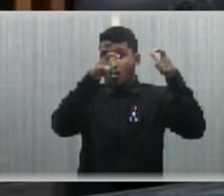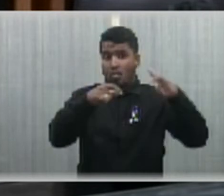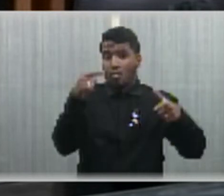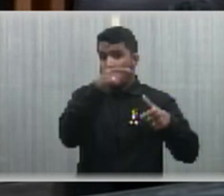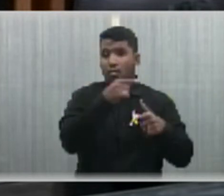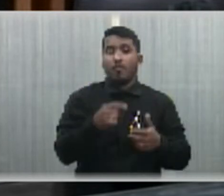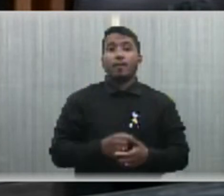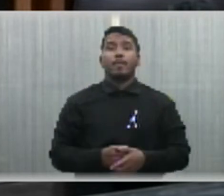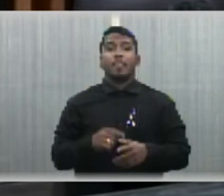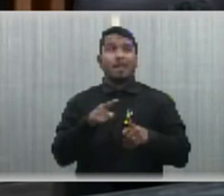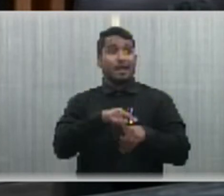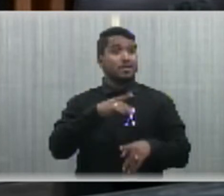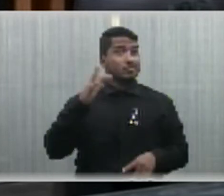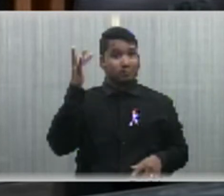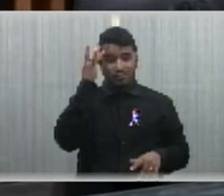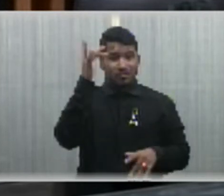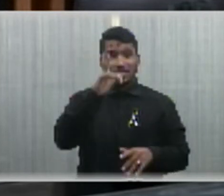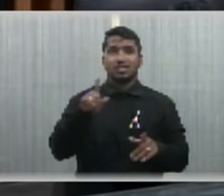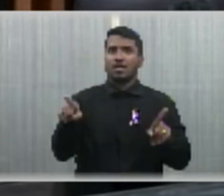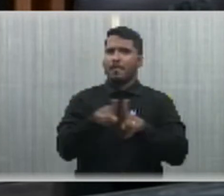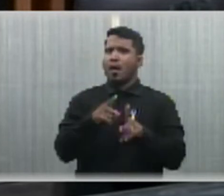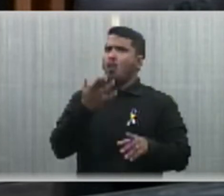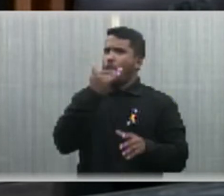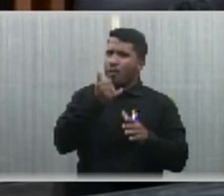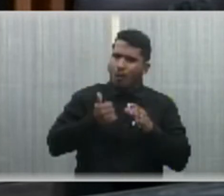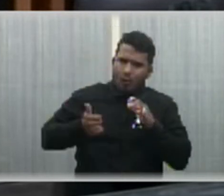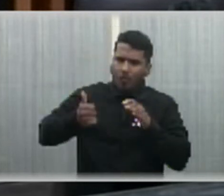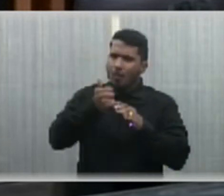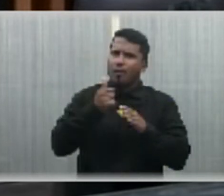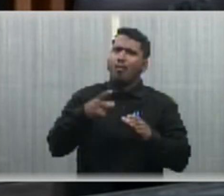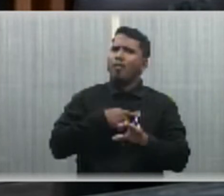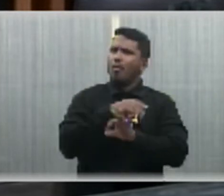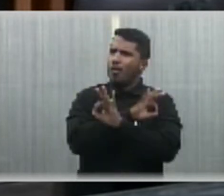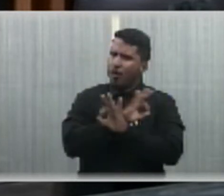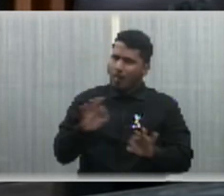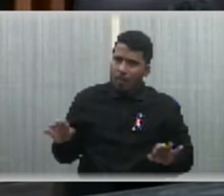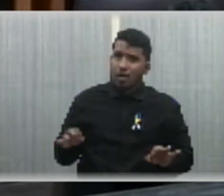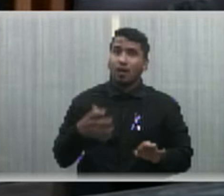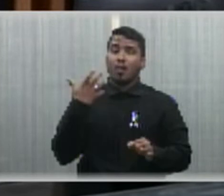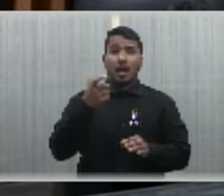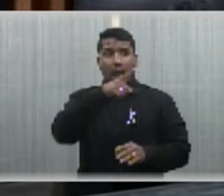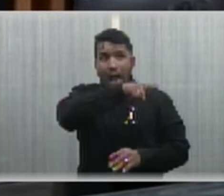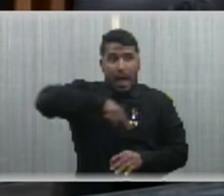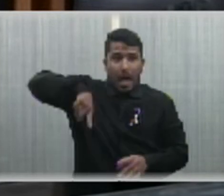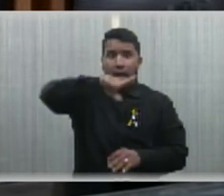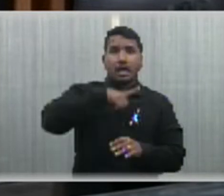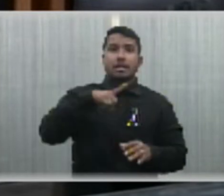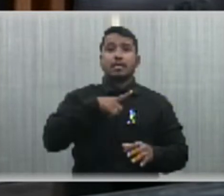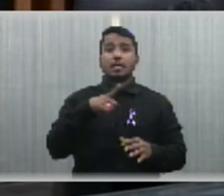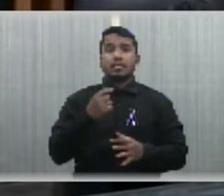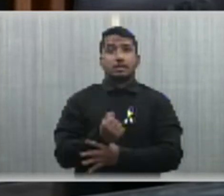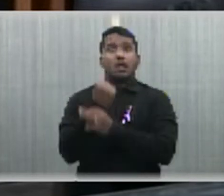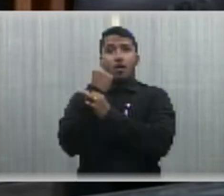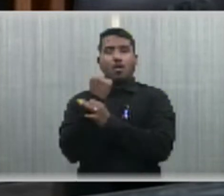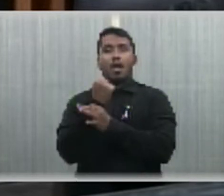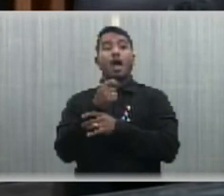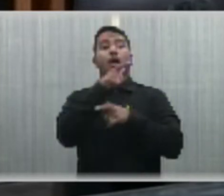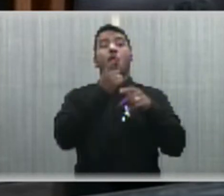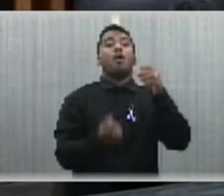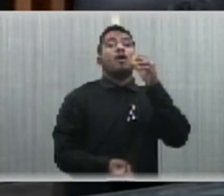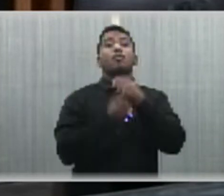local potencial da gastronomia piauiense. Queremos, ali onde nasceu Teresina,